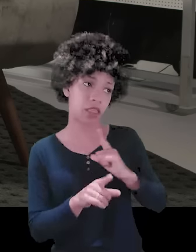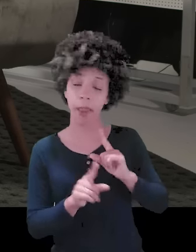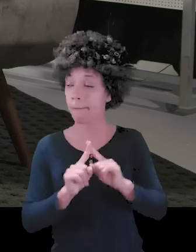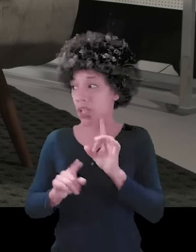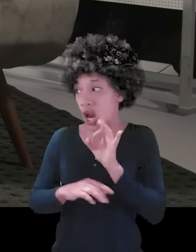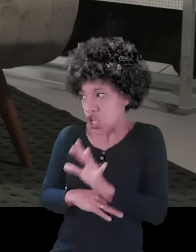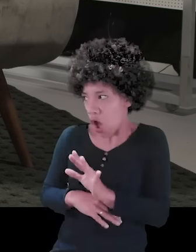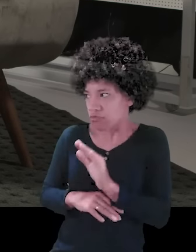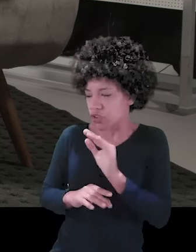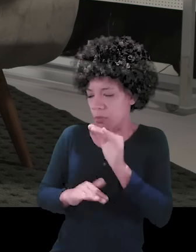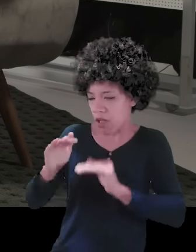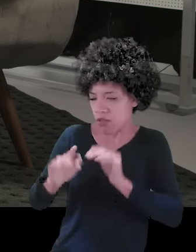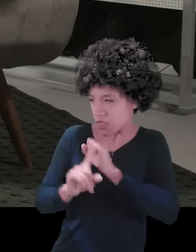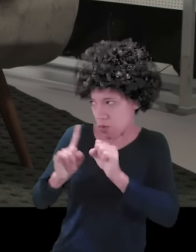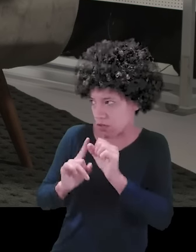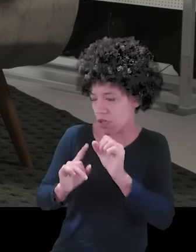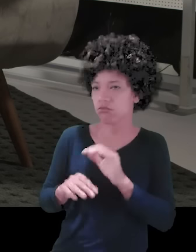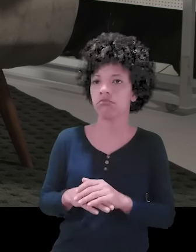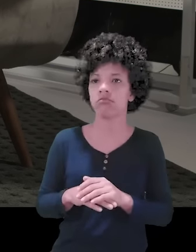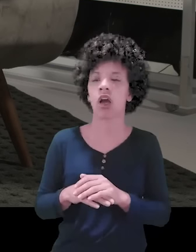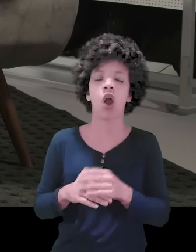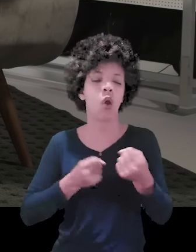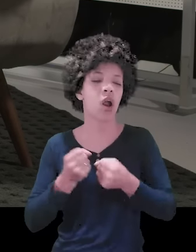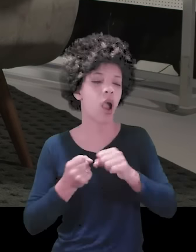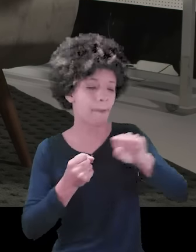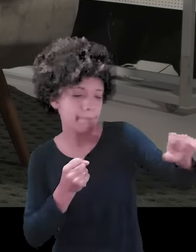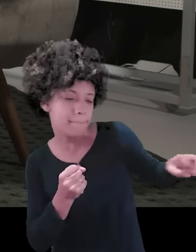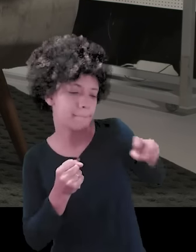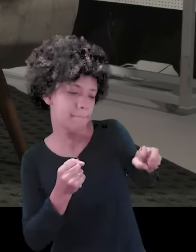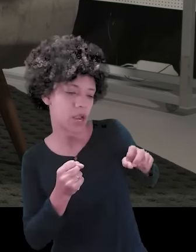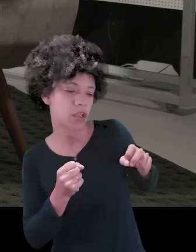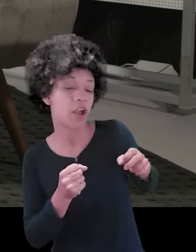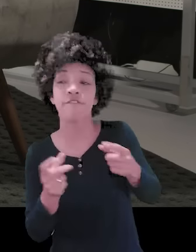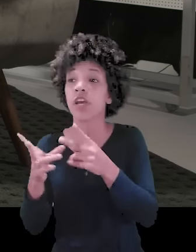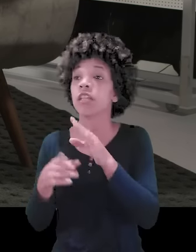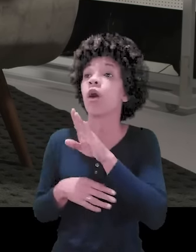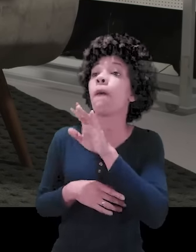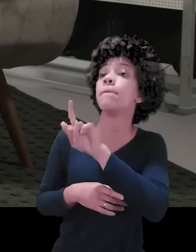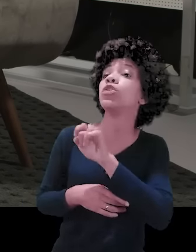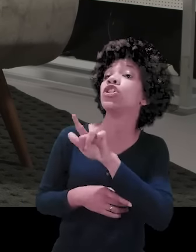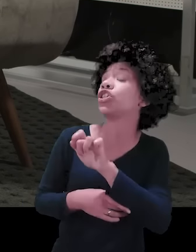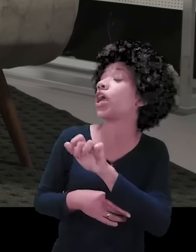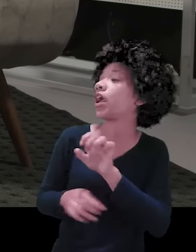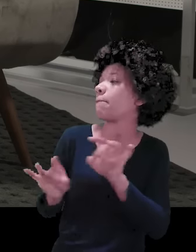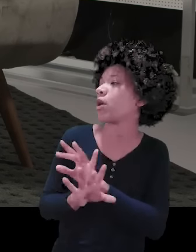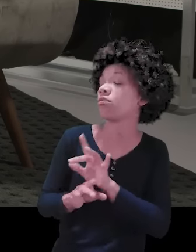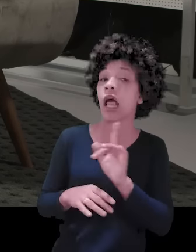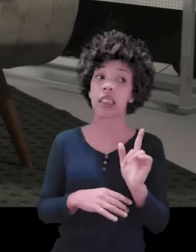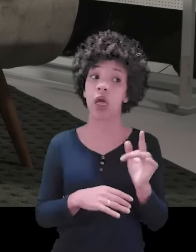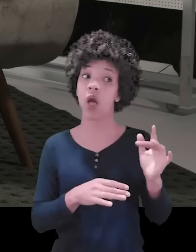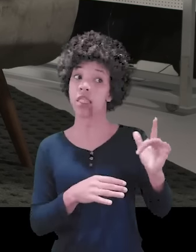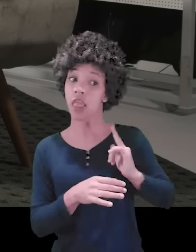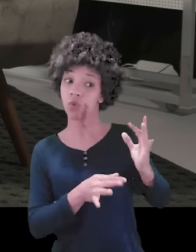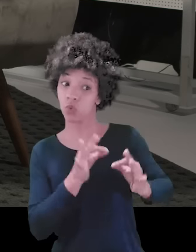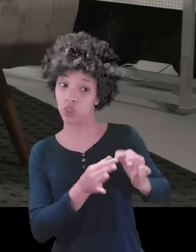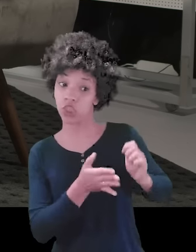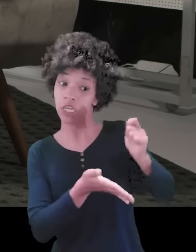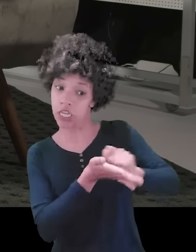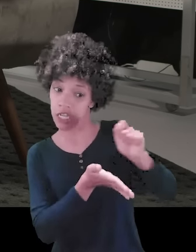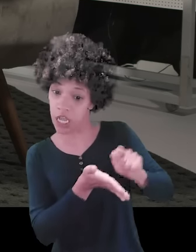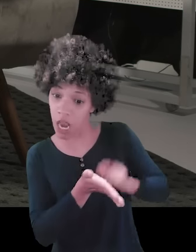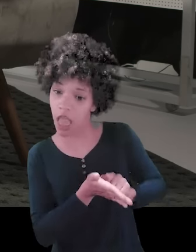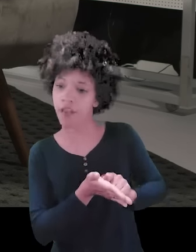achei que era só aquela coisa assim meio carro pegou pegou a criança vender ali para o Gegê acabou não tem um juiz quem escreve